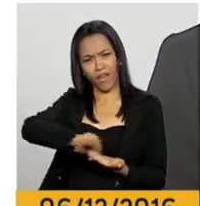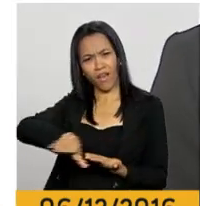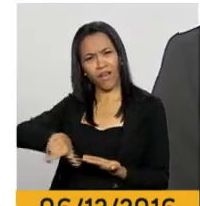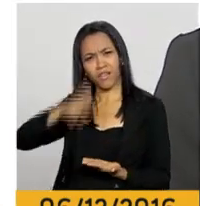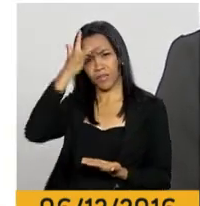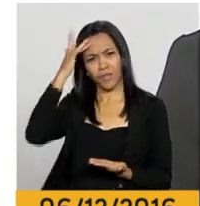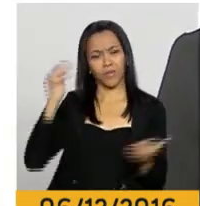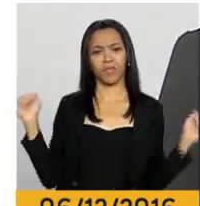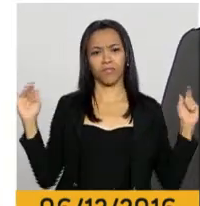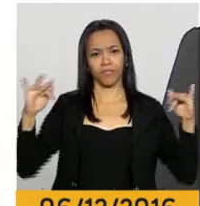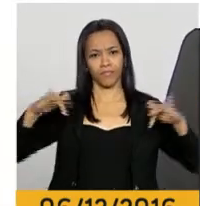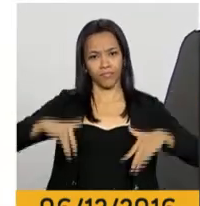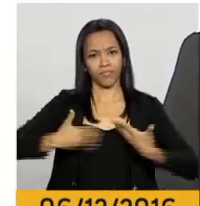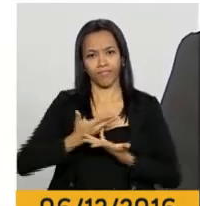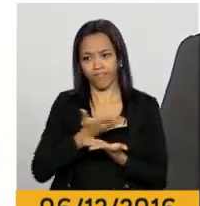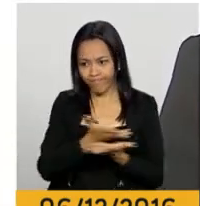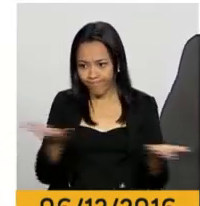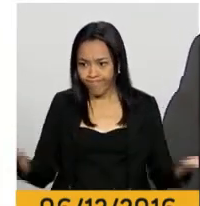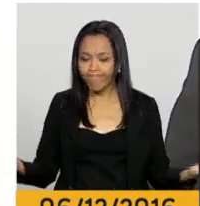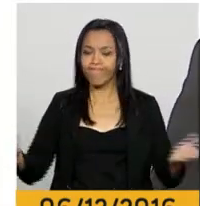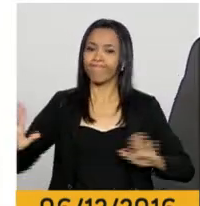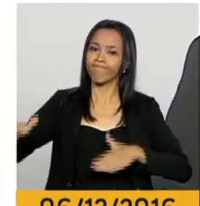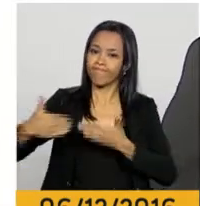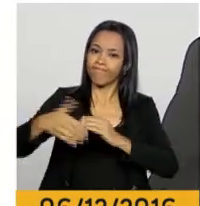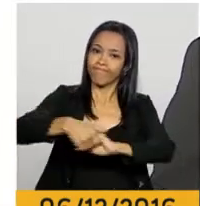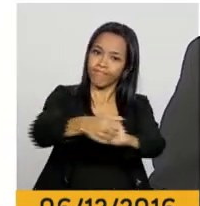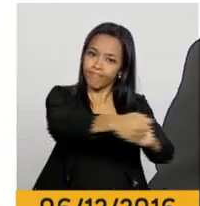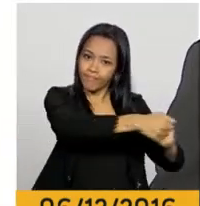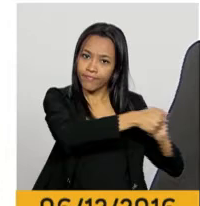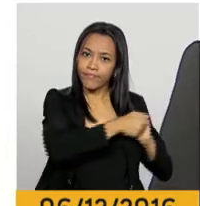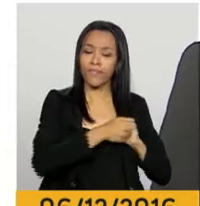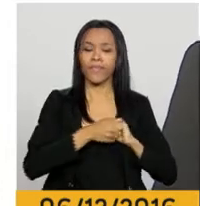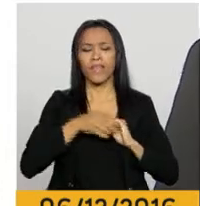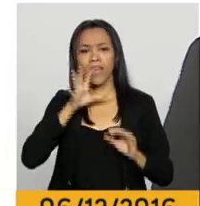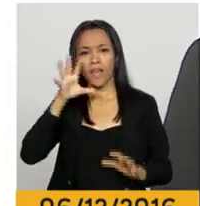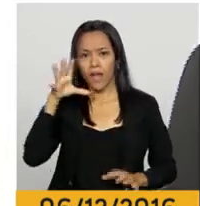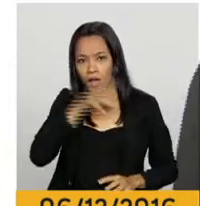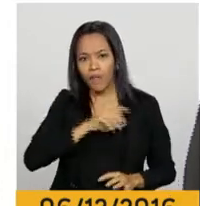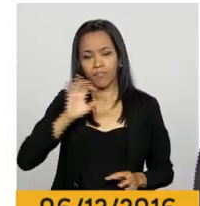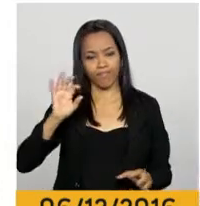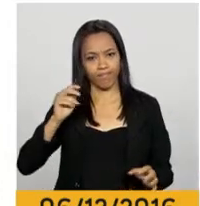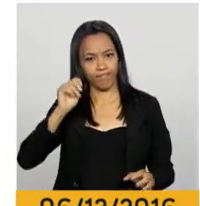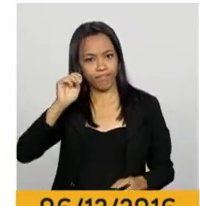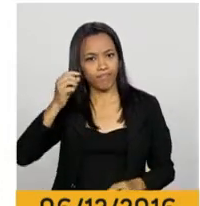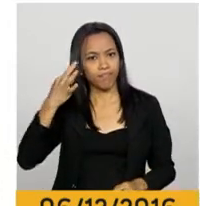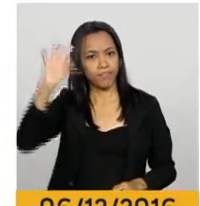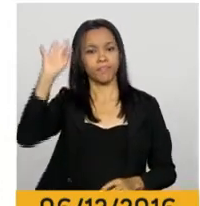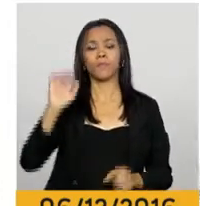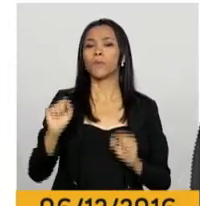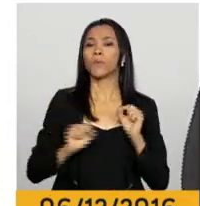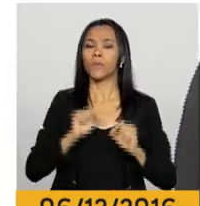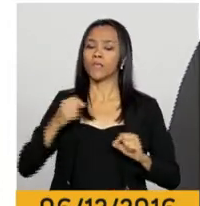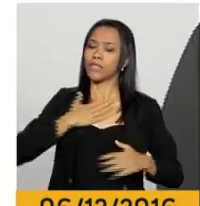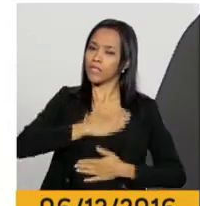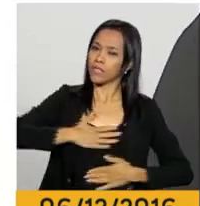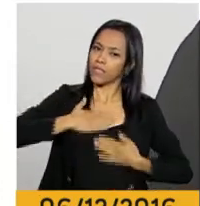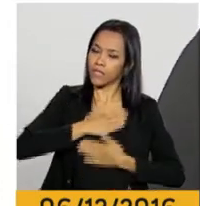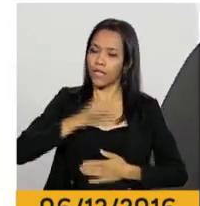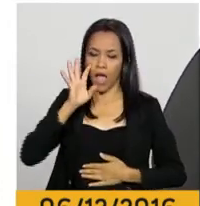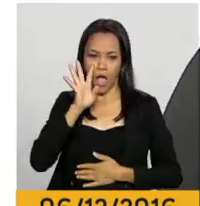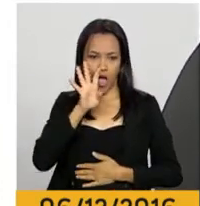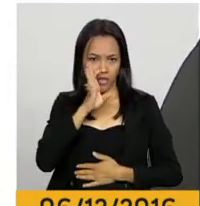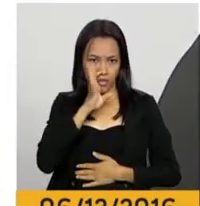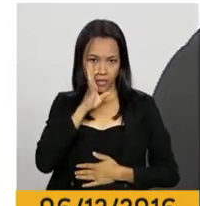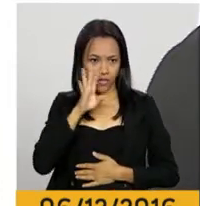que aqui se acham e dizer com muita muito brevemente a satisfação governador de assistir a